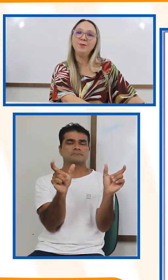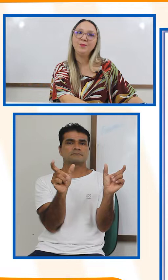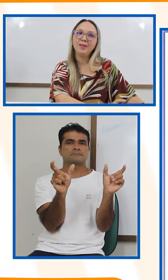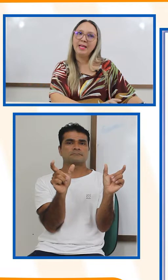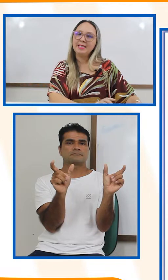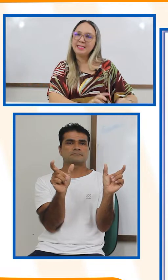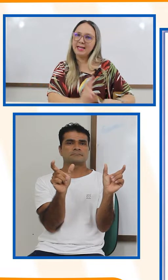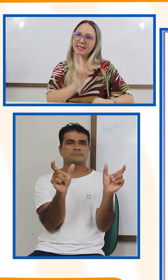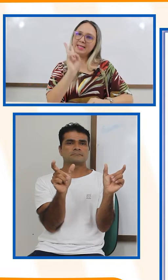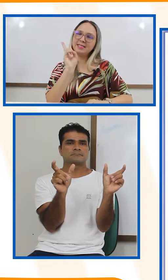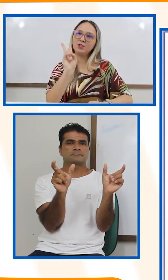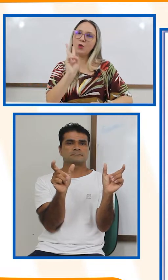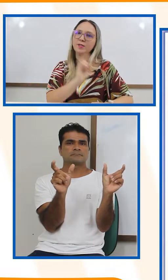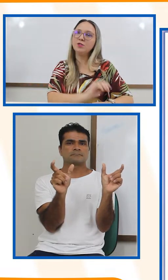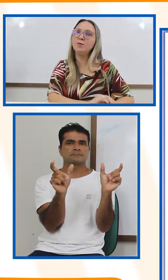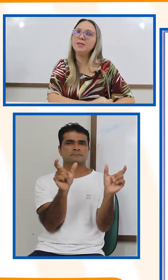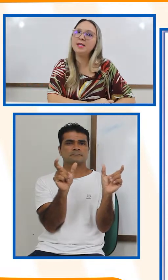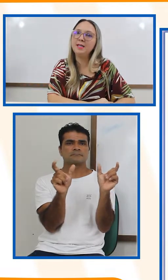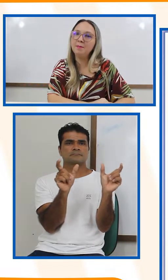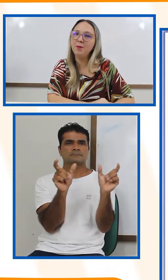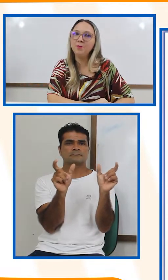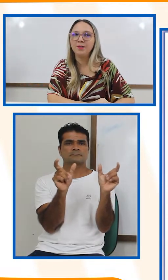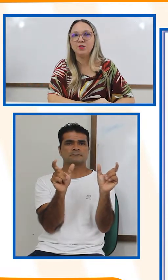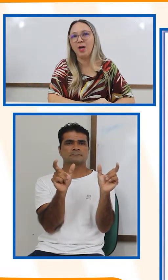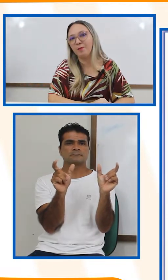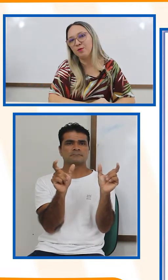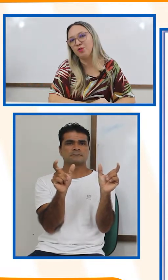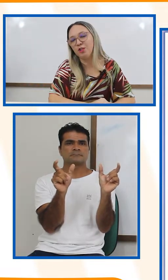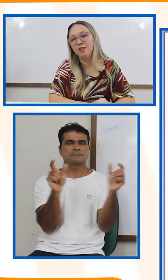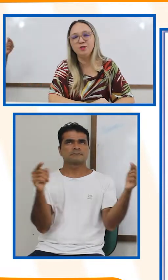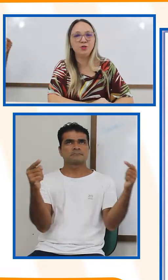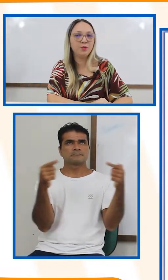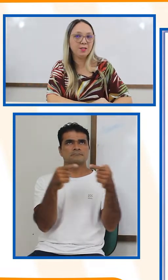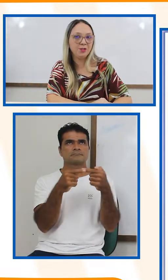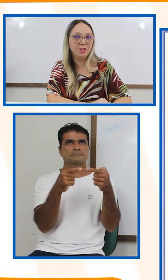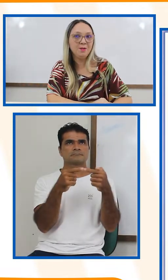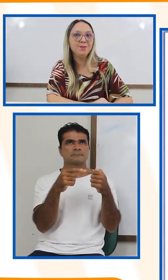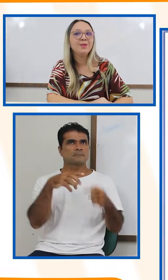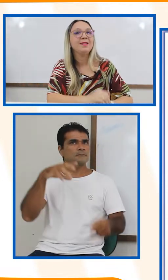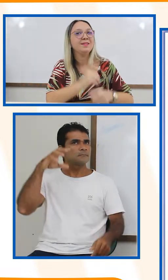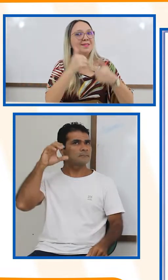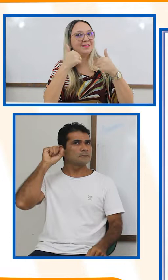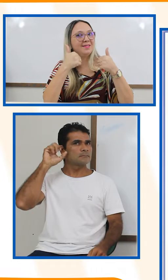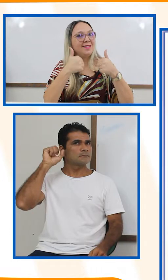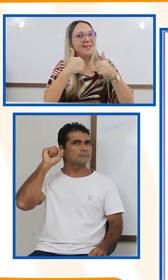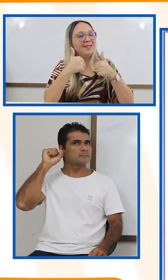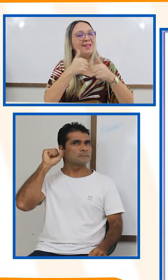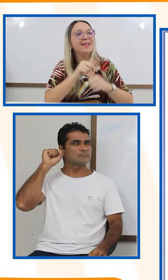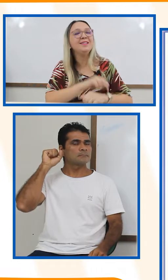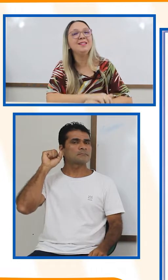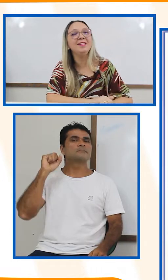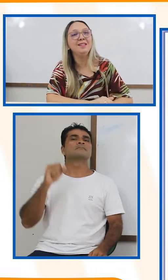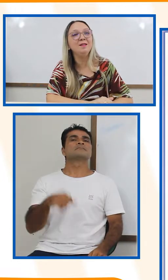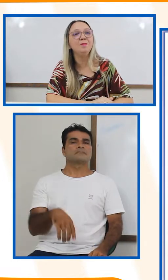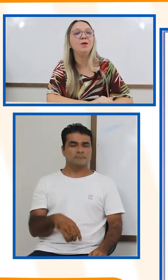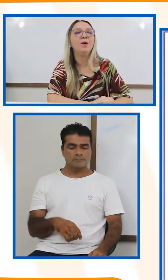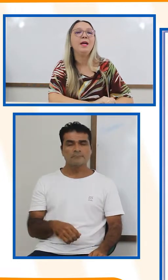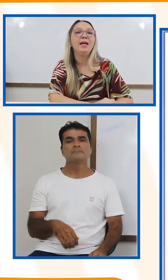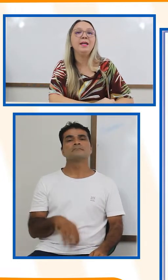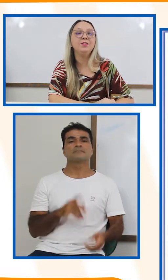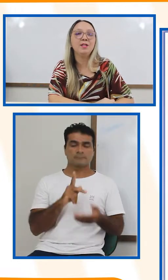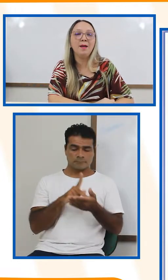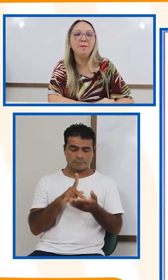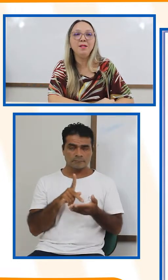Juriti. Será que esses dois nomes rimam? Jabuti, Juriti? Sim, eles